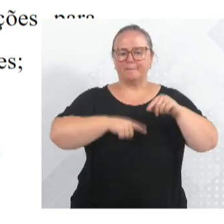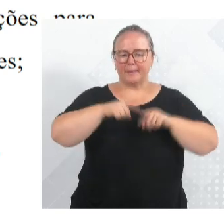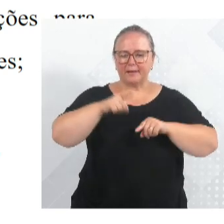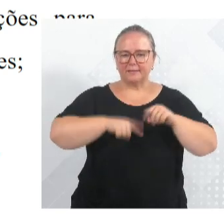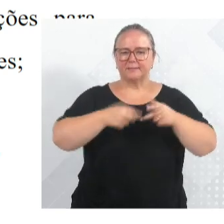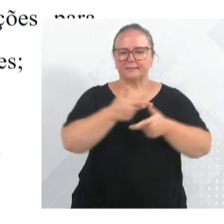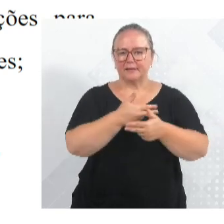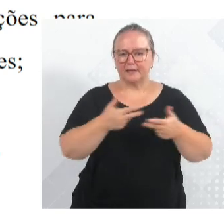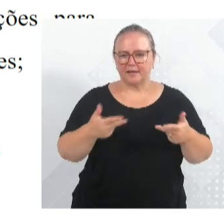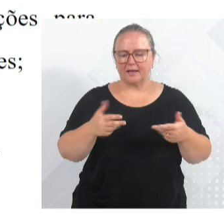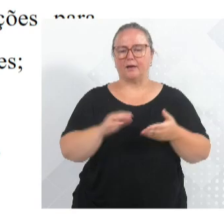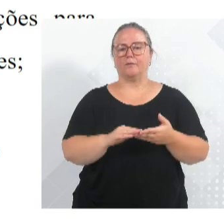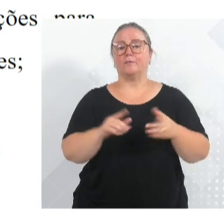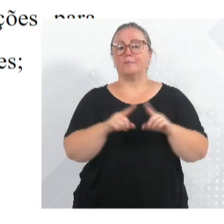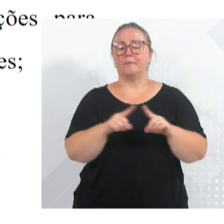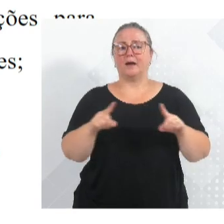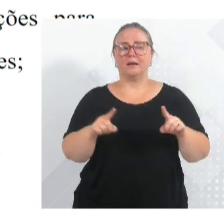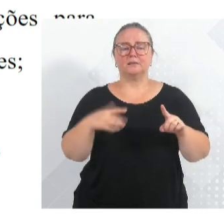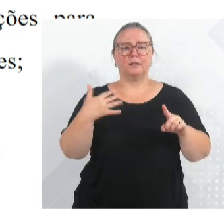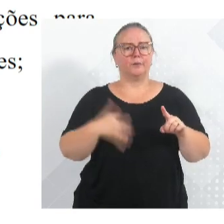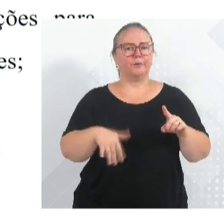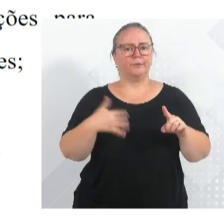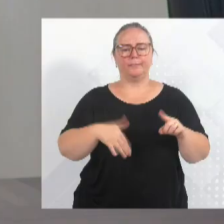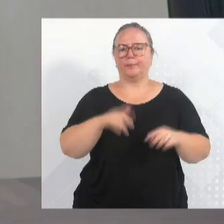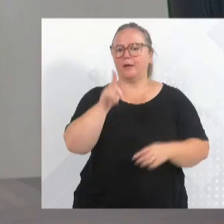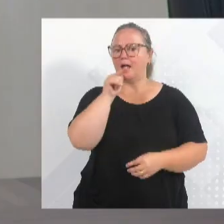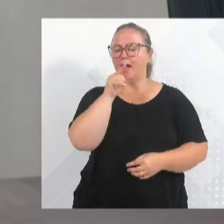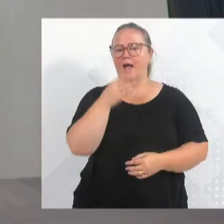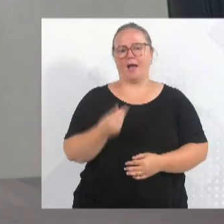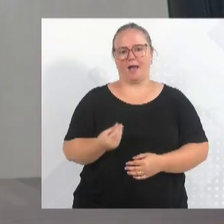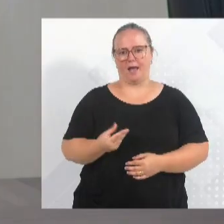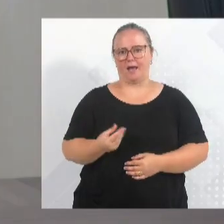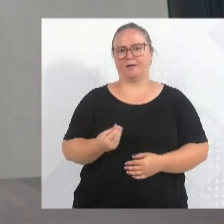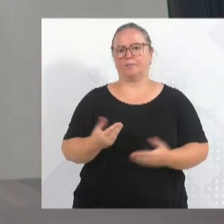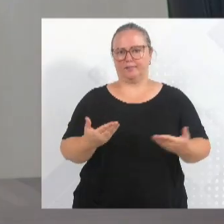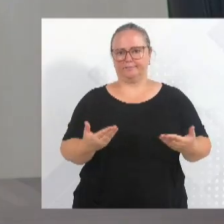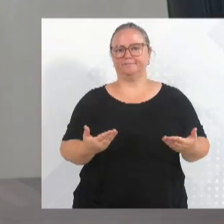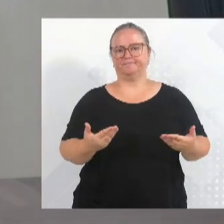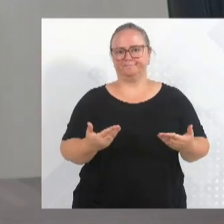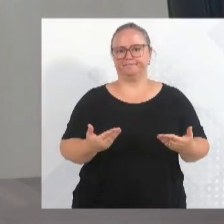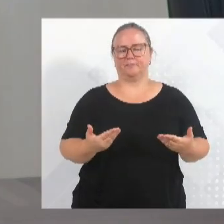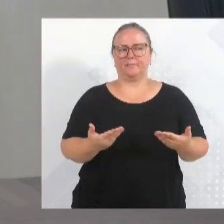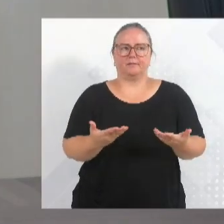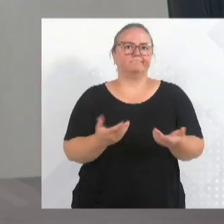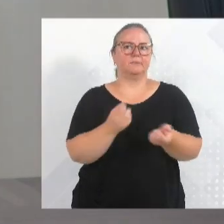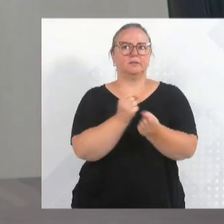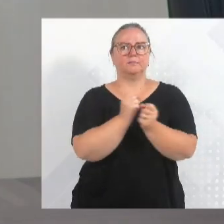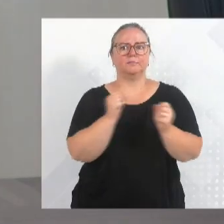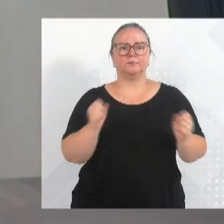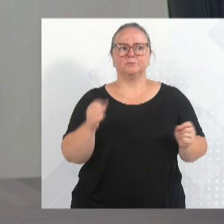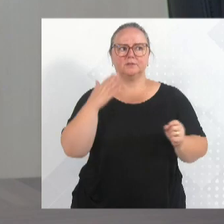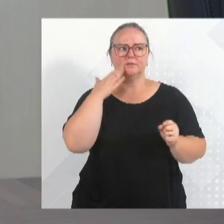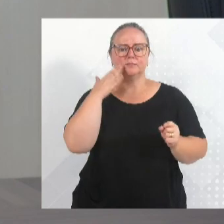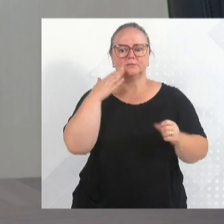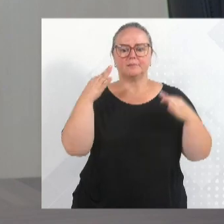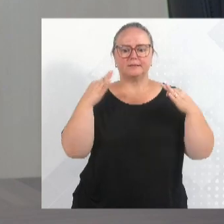chama, mas de grande volume. Então, não se tem como saber exatamente